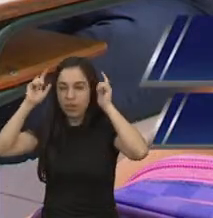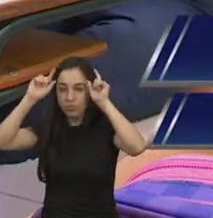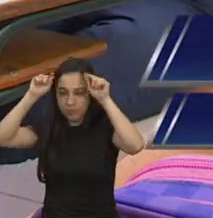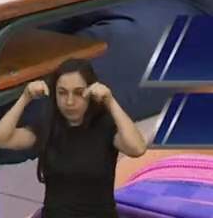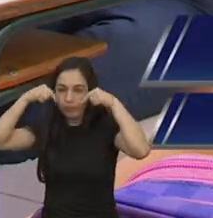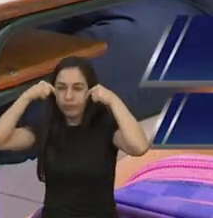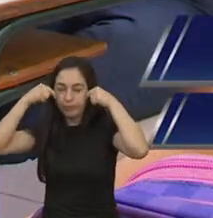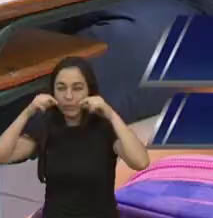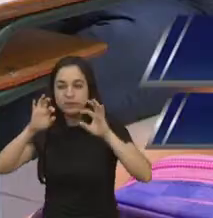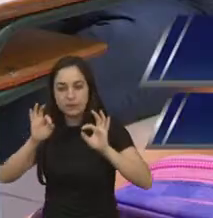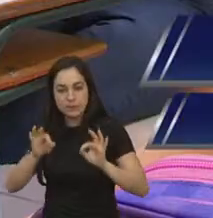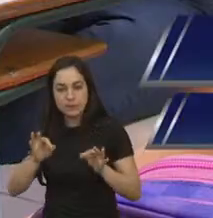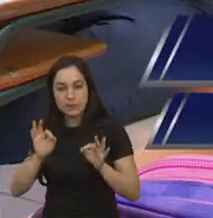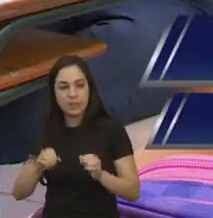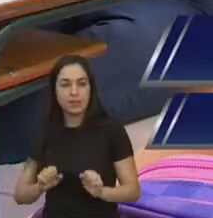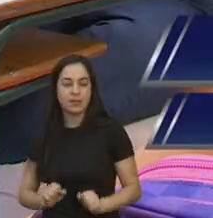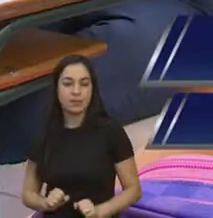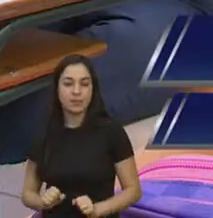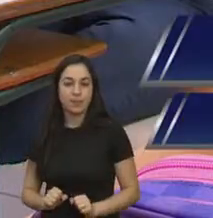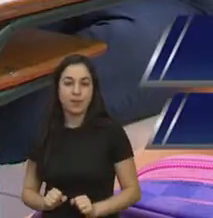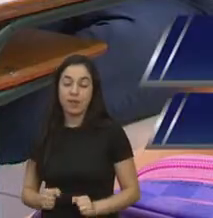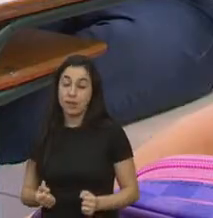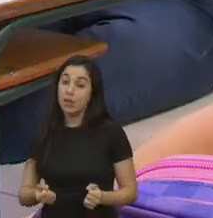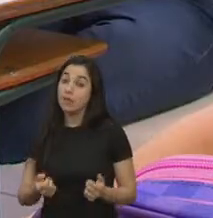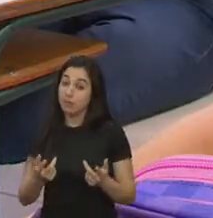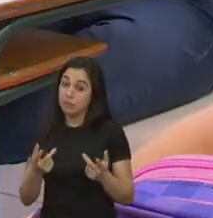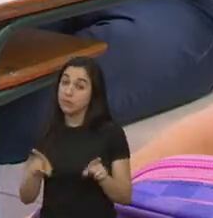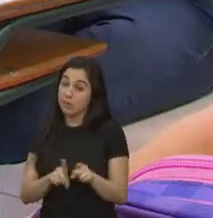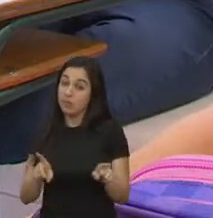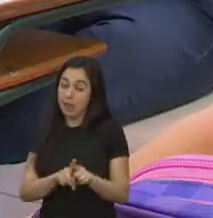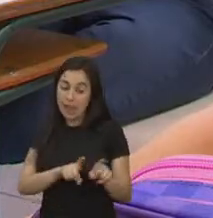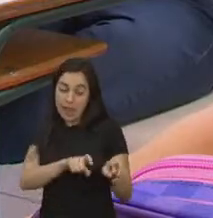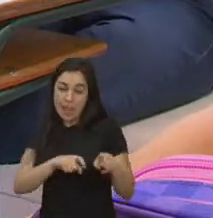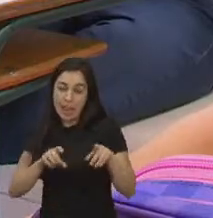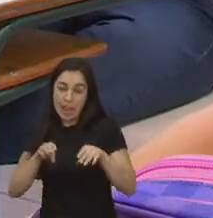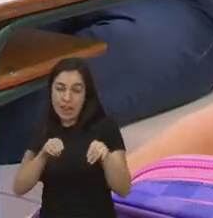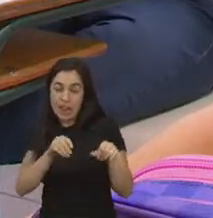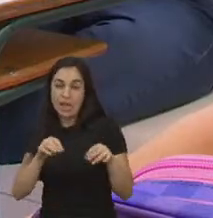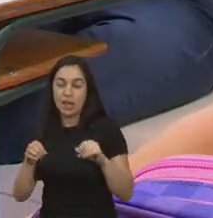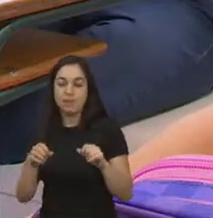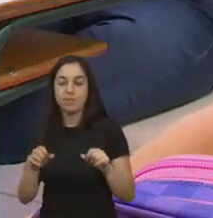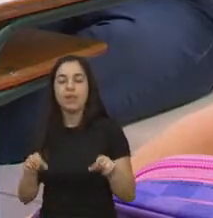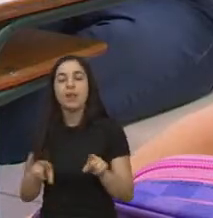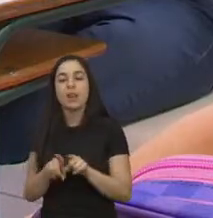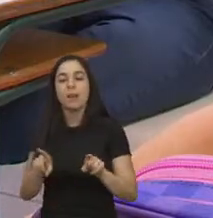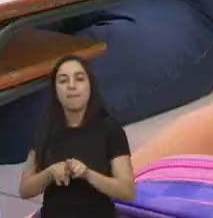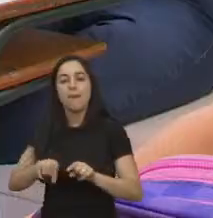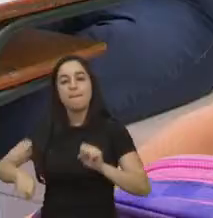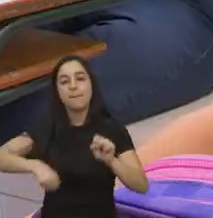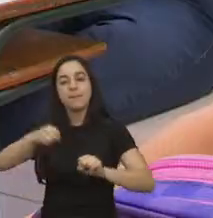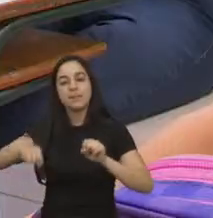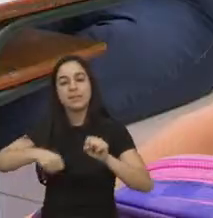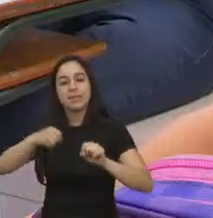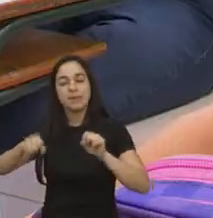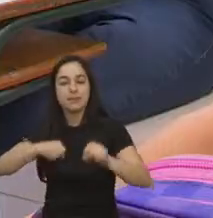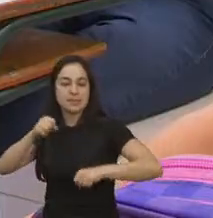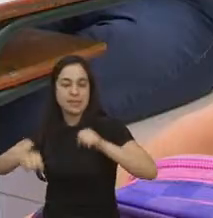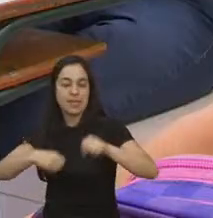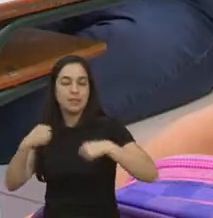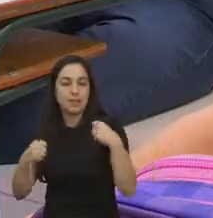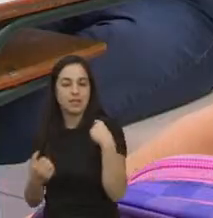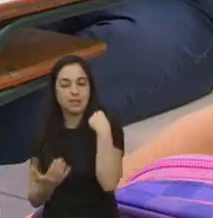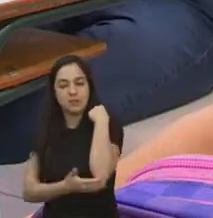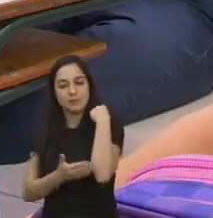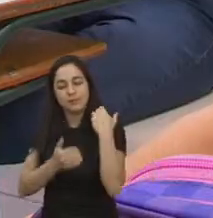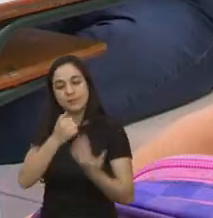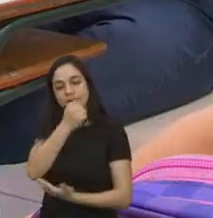e tampar aqui. Quando for andar em estrada de terra. E com a bicicleta tem que pôr cotoveleira, joelheira e